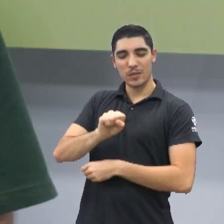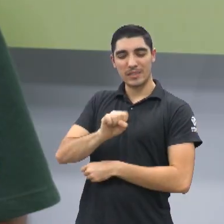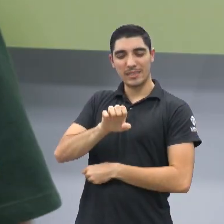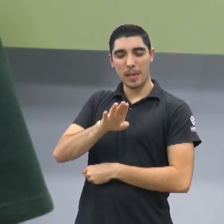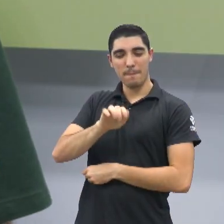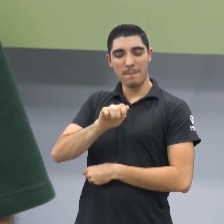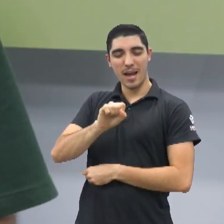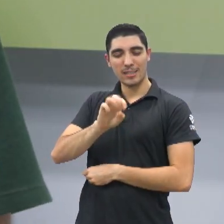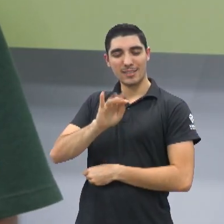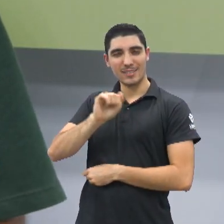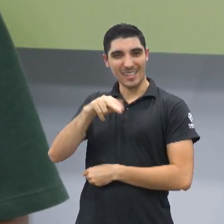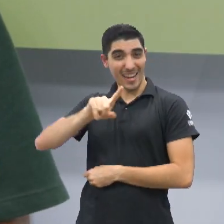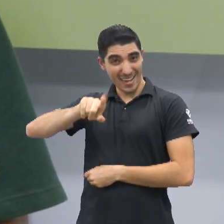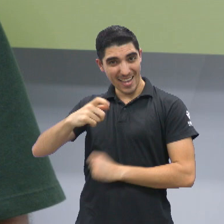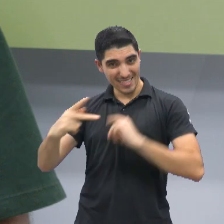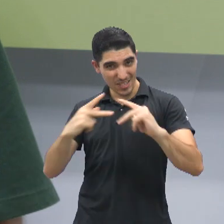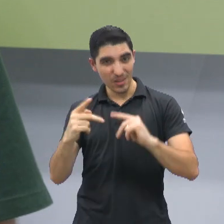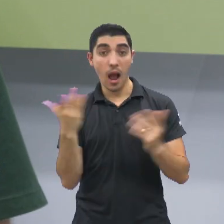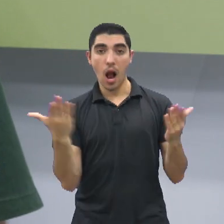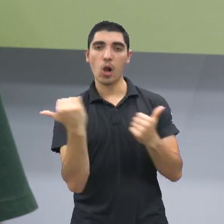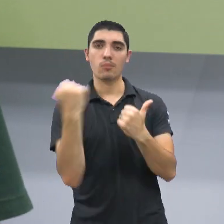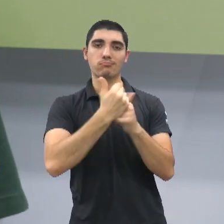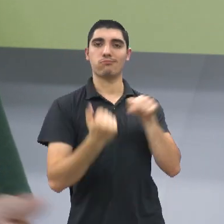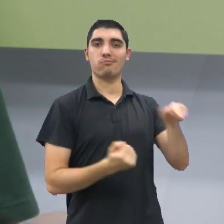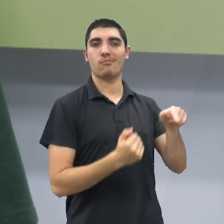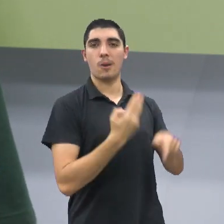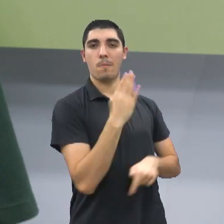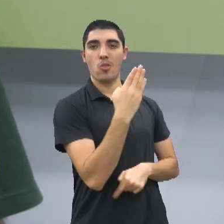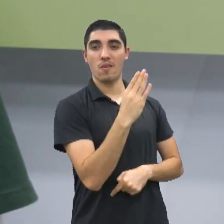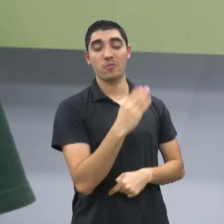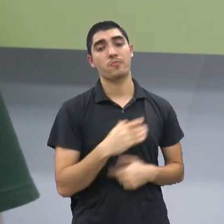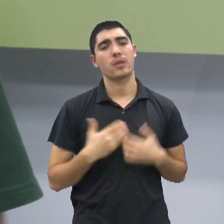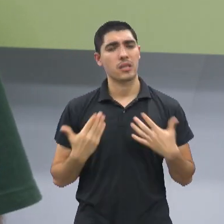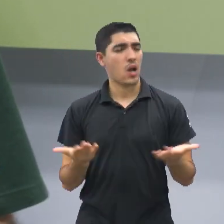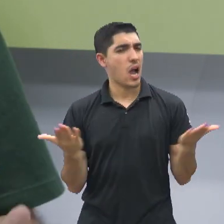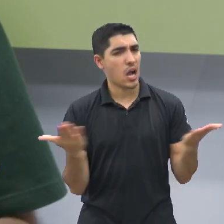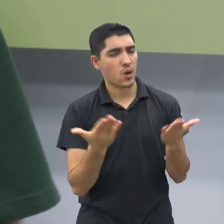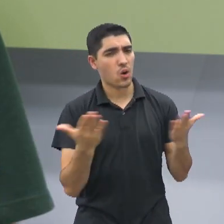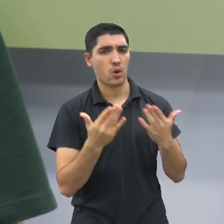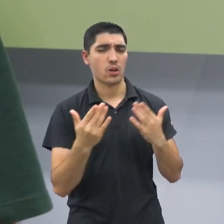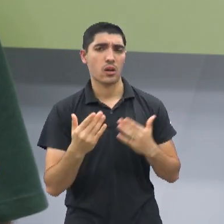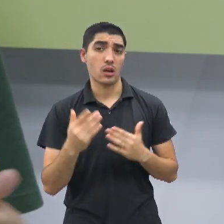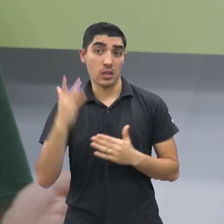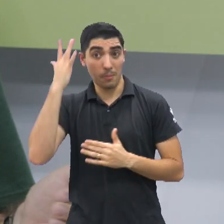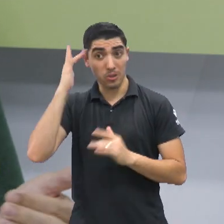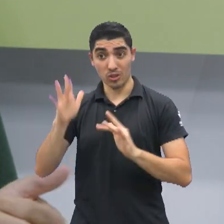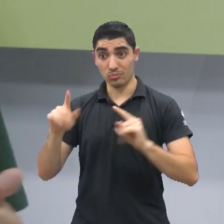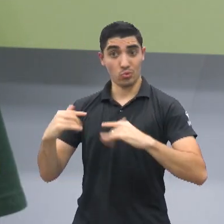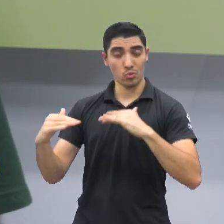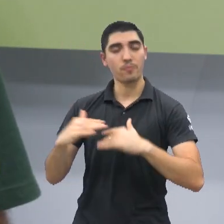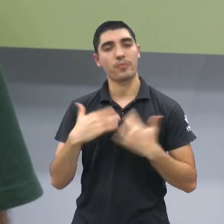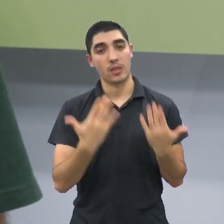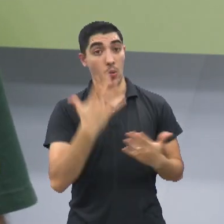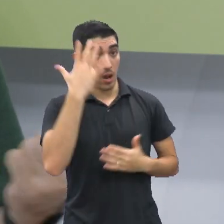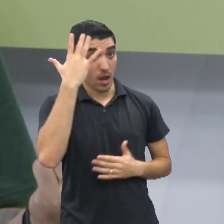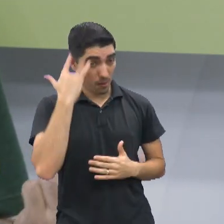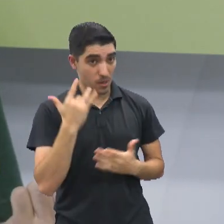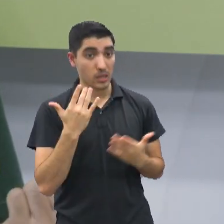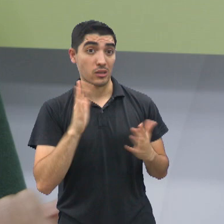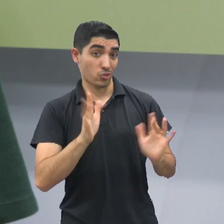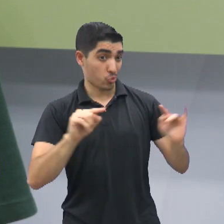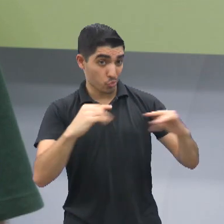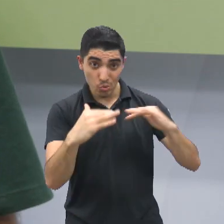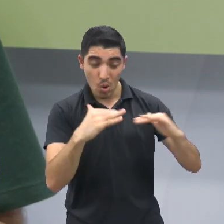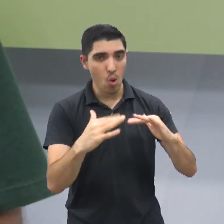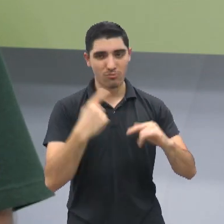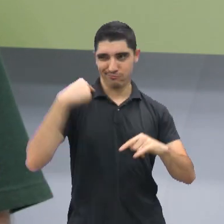é não dá nem para descansar né não dá nem para eh amargar essa derrota descansar porque eh o jogo já já foi